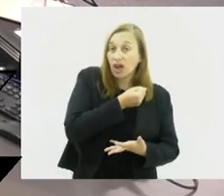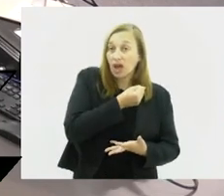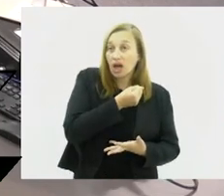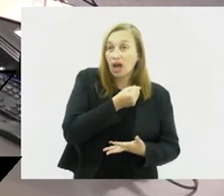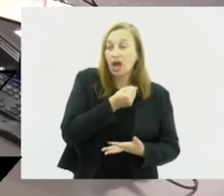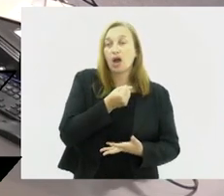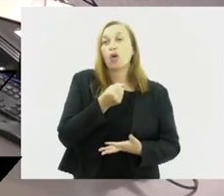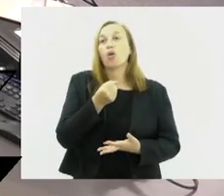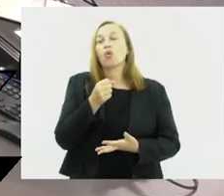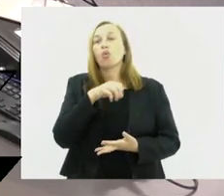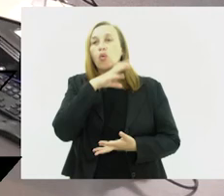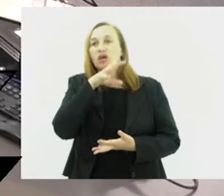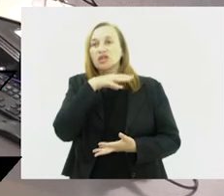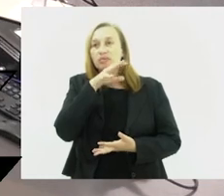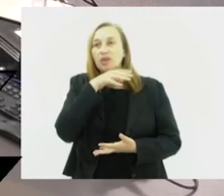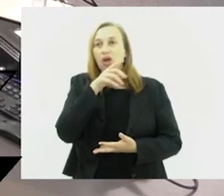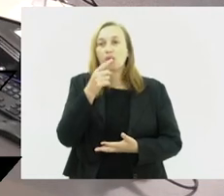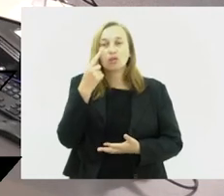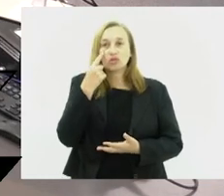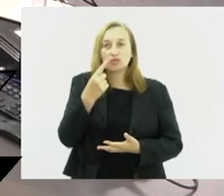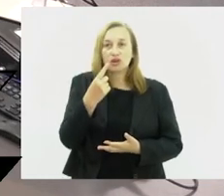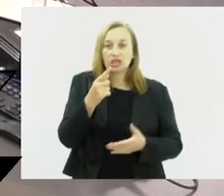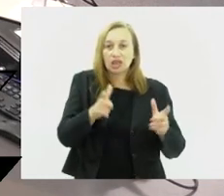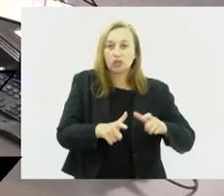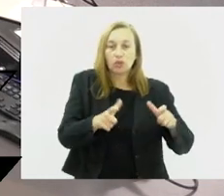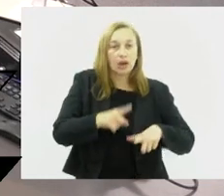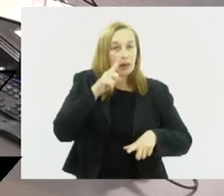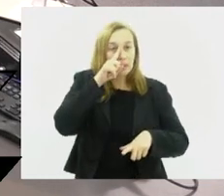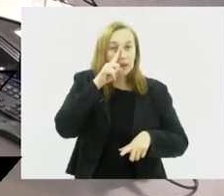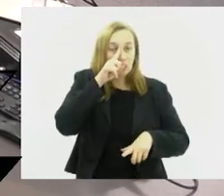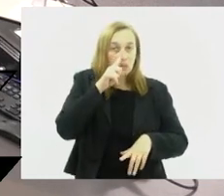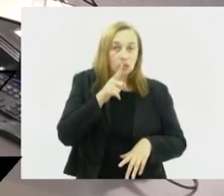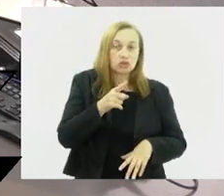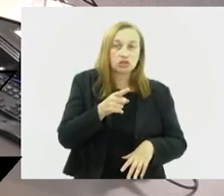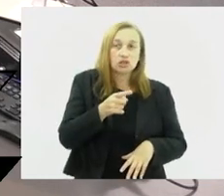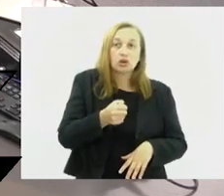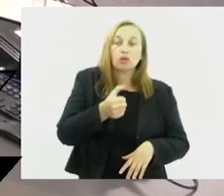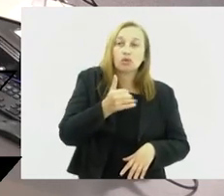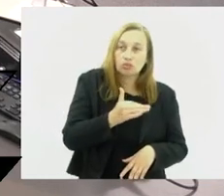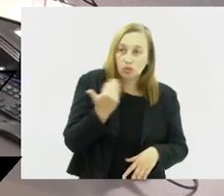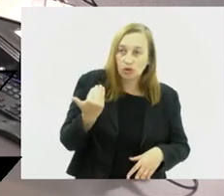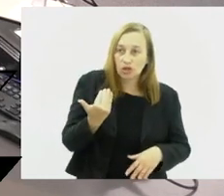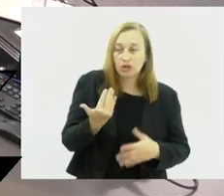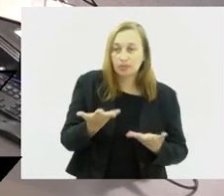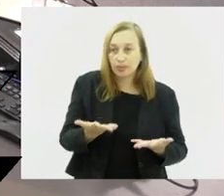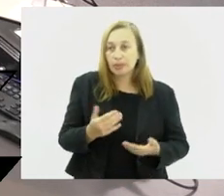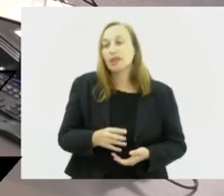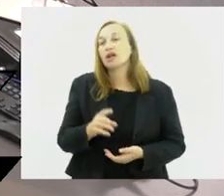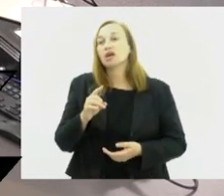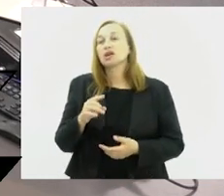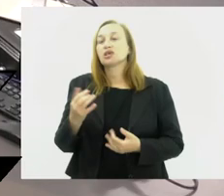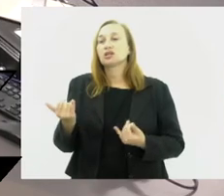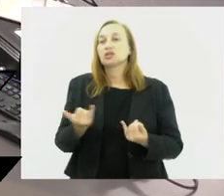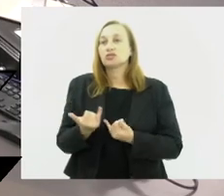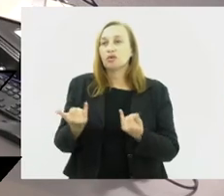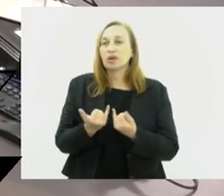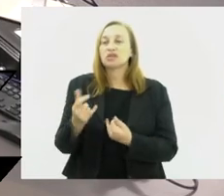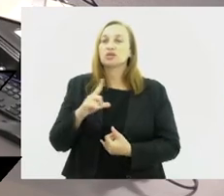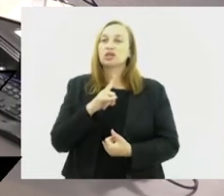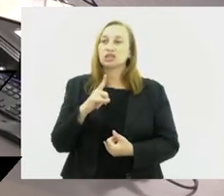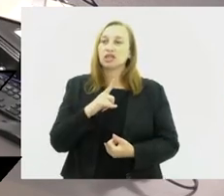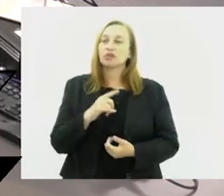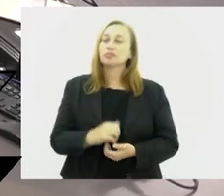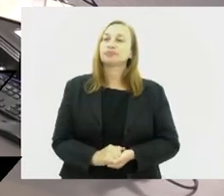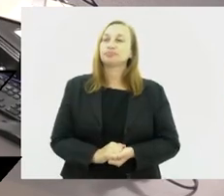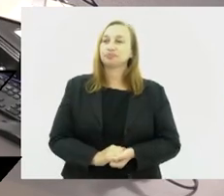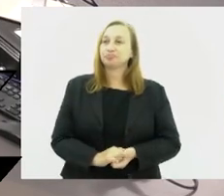diz, né? É um evento nosso. Então, esses 1.888 só com cães. Eu busquei agora aqui a estatística que a gente tem, que a gente sai